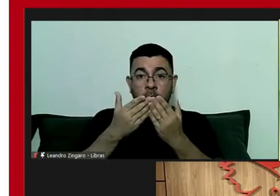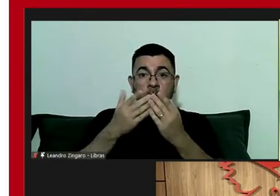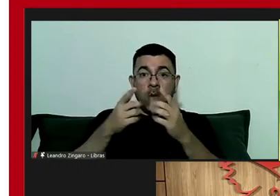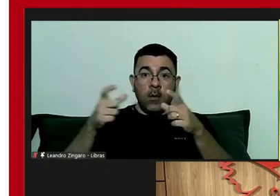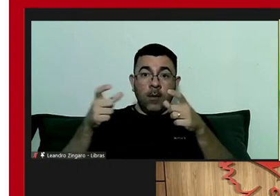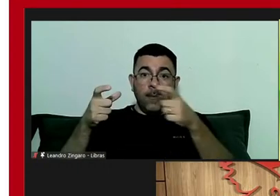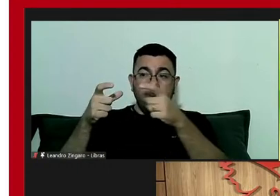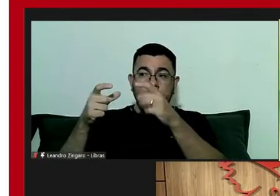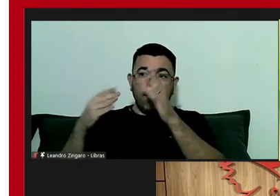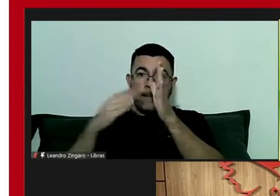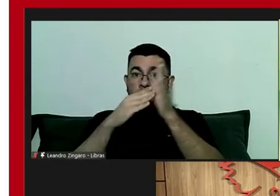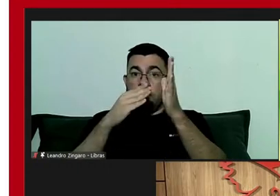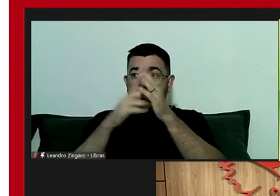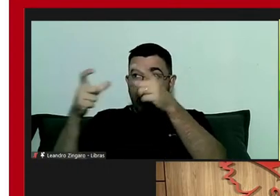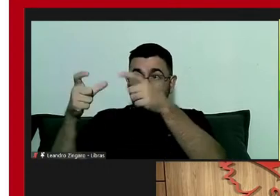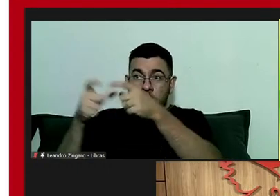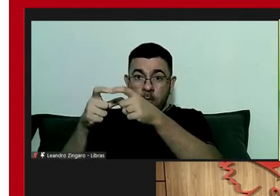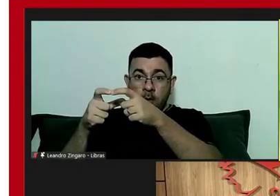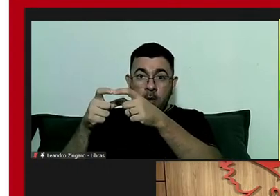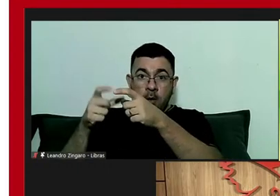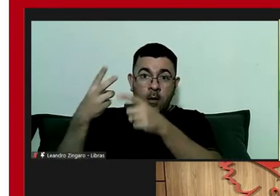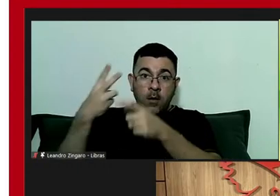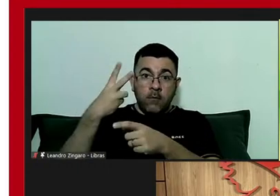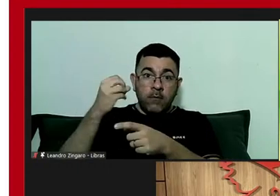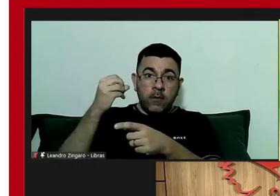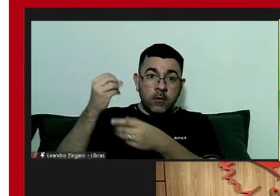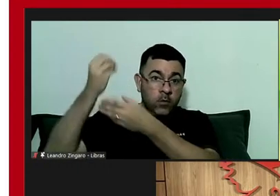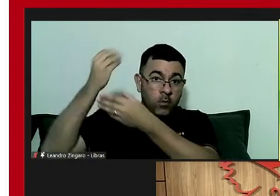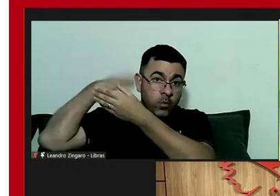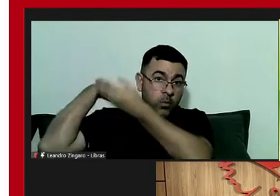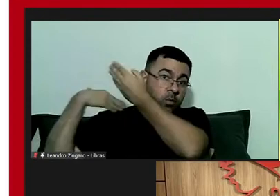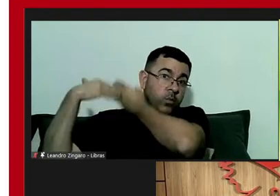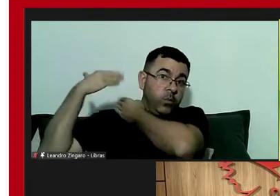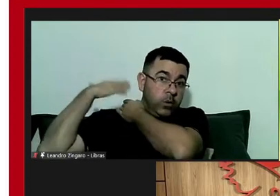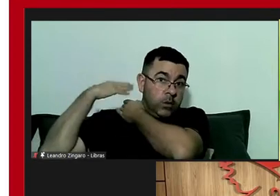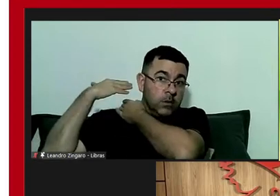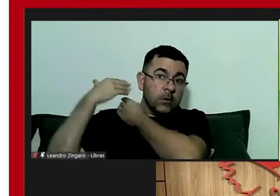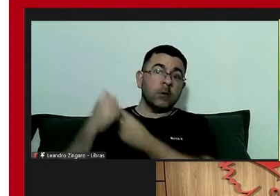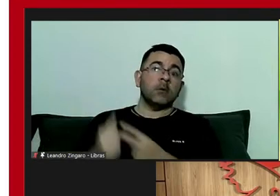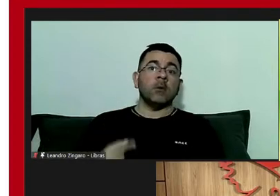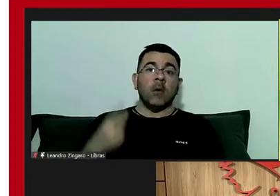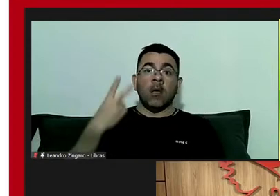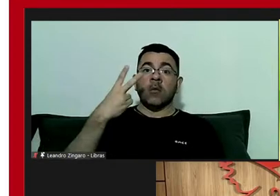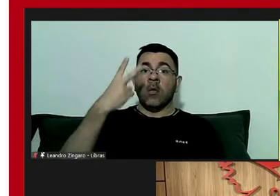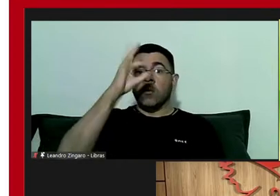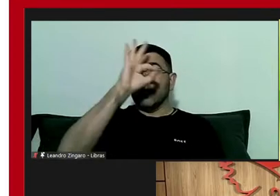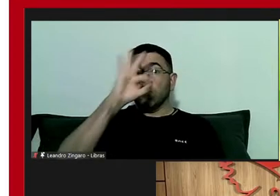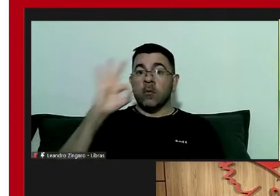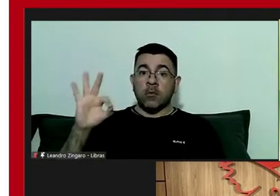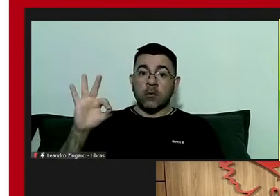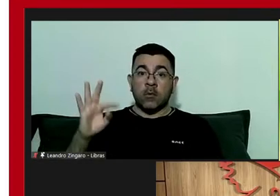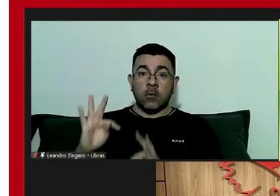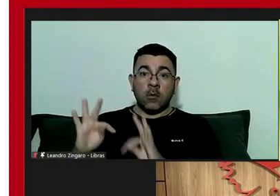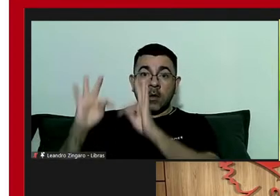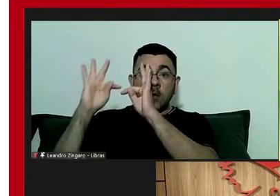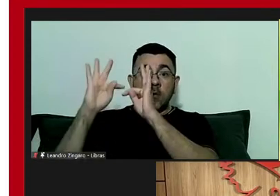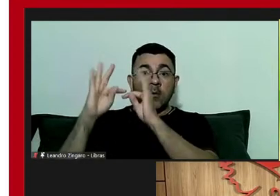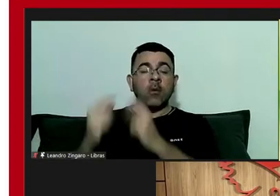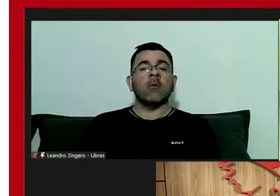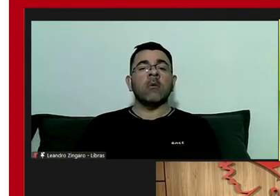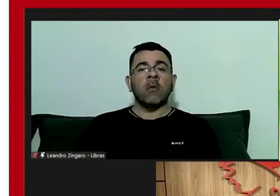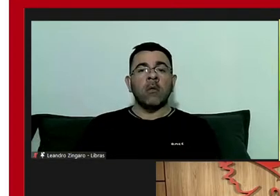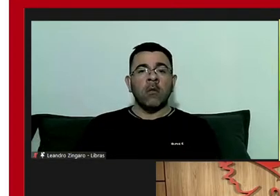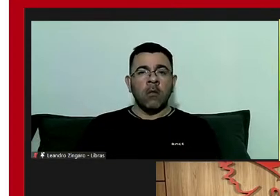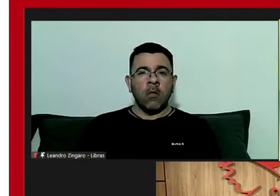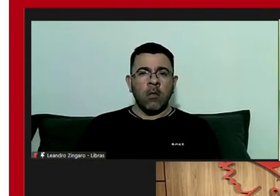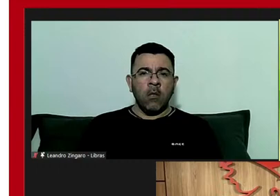baixou há 20 anos atrás o o imposto de serviço para 2% de tecnologia então surgiu de uma lei de